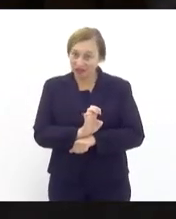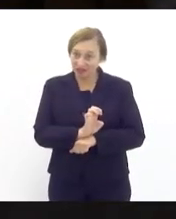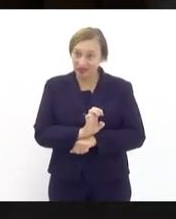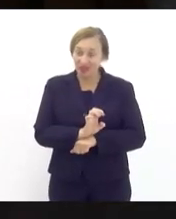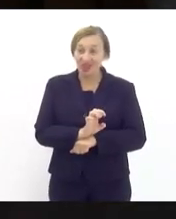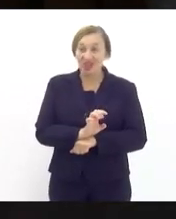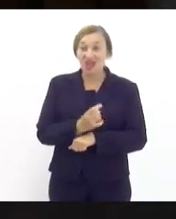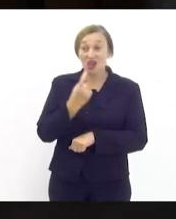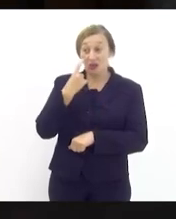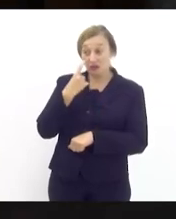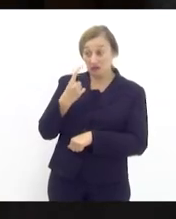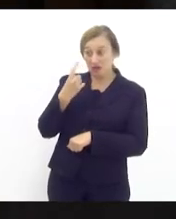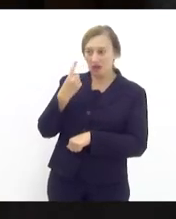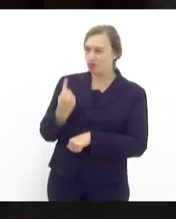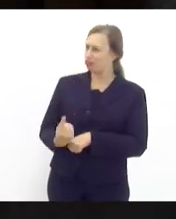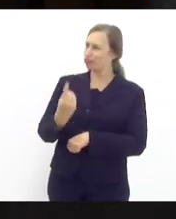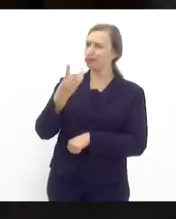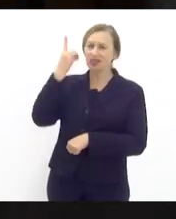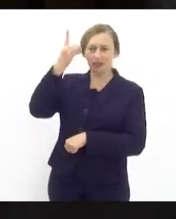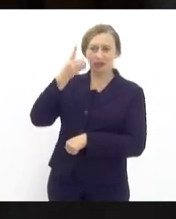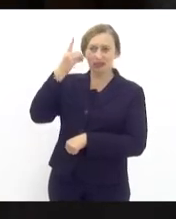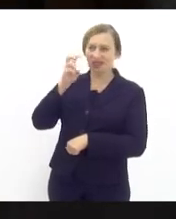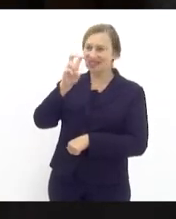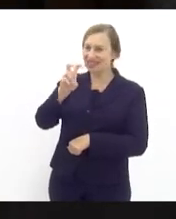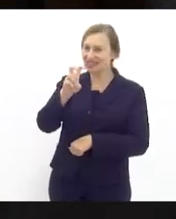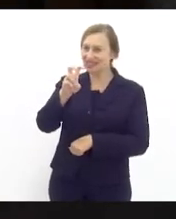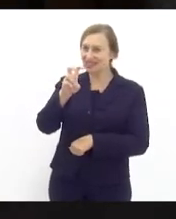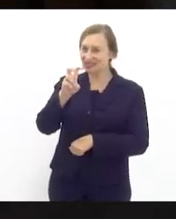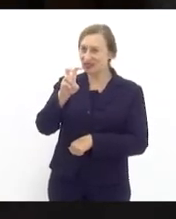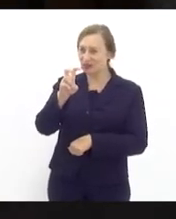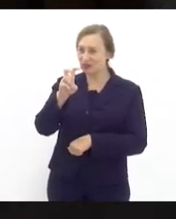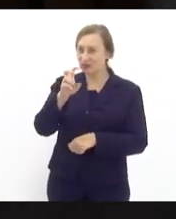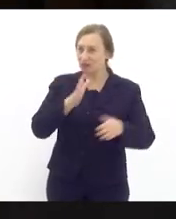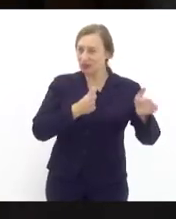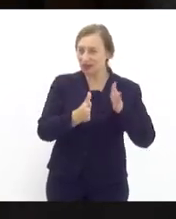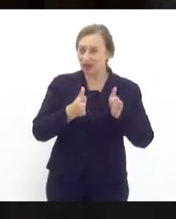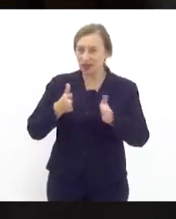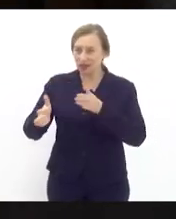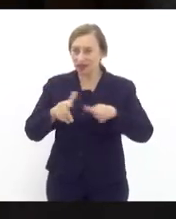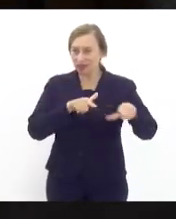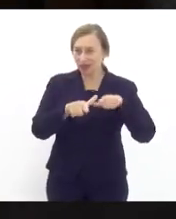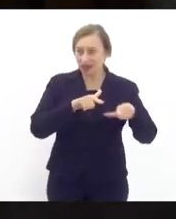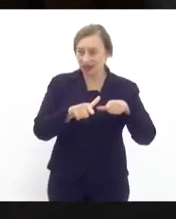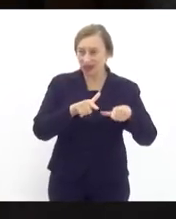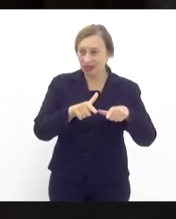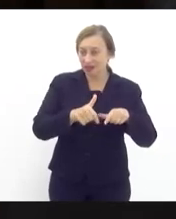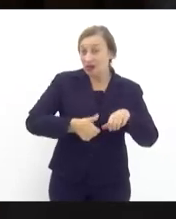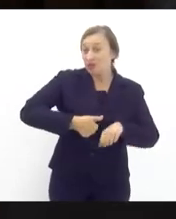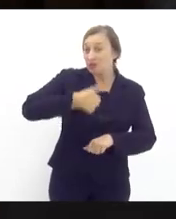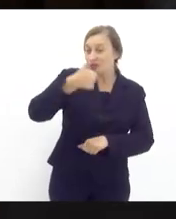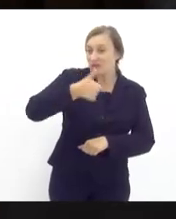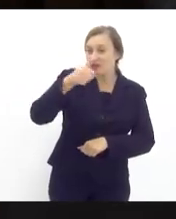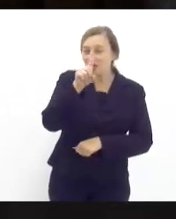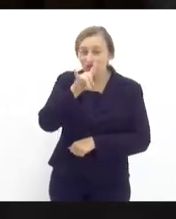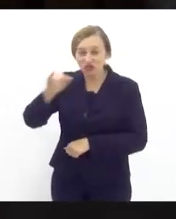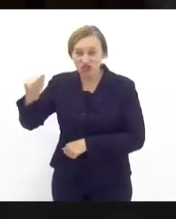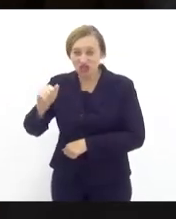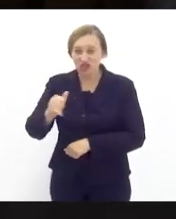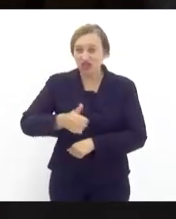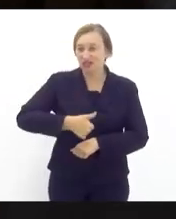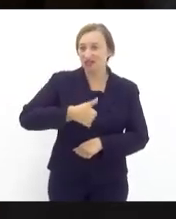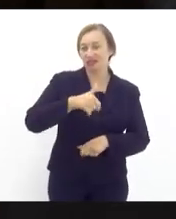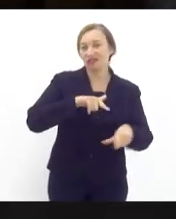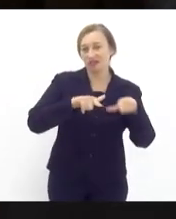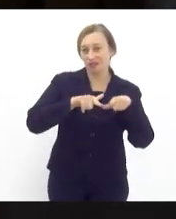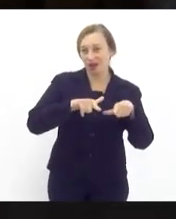depara com um deputado de cinco mandatos filiado desde o seu primeiro dia de mandato